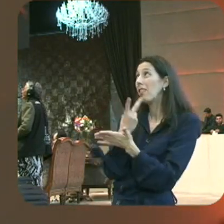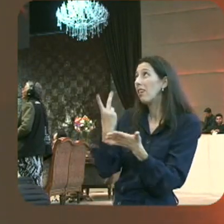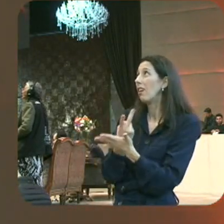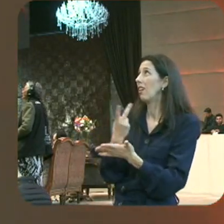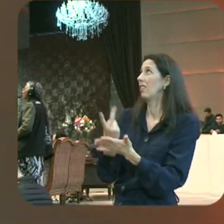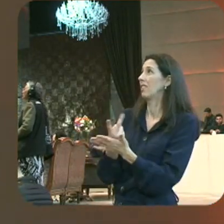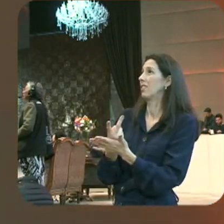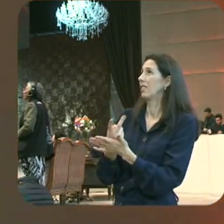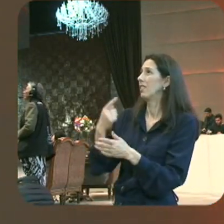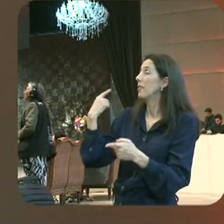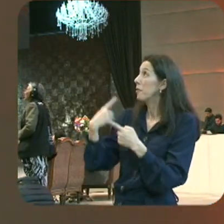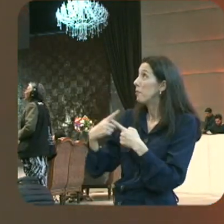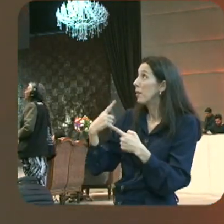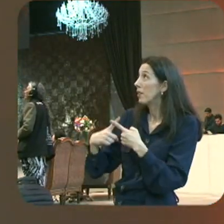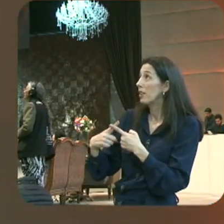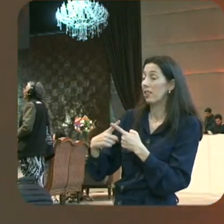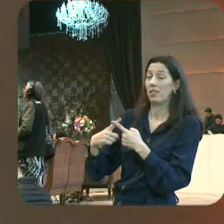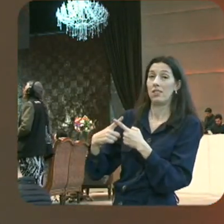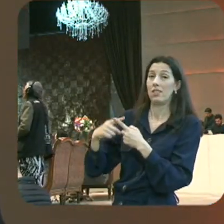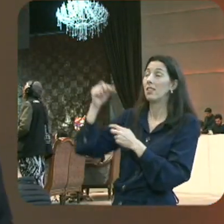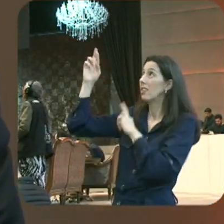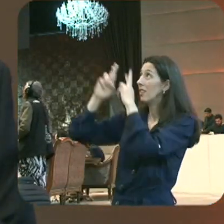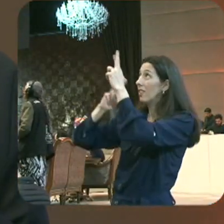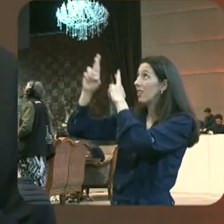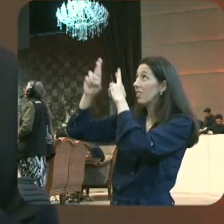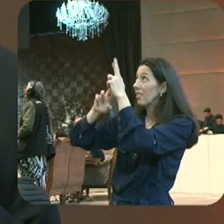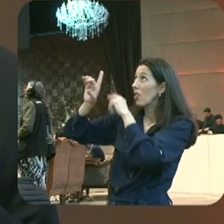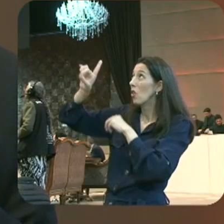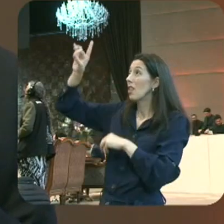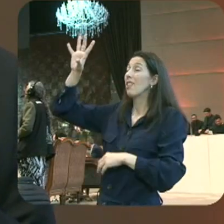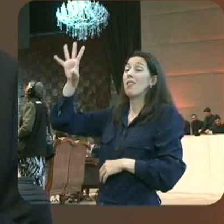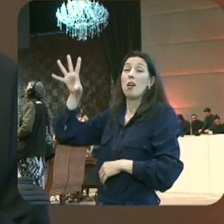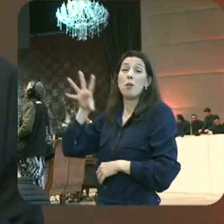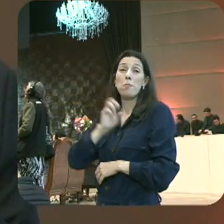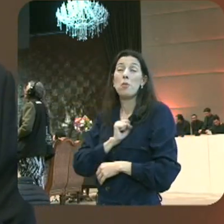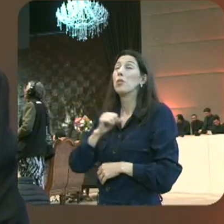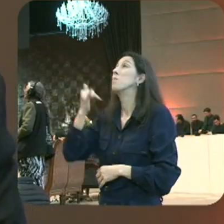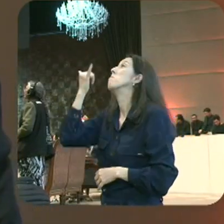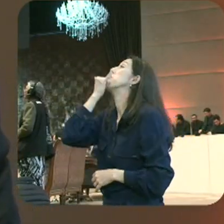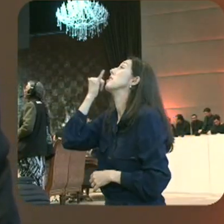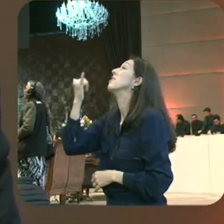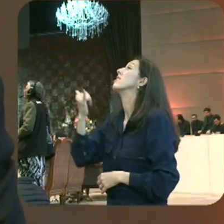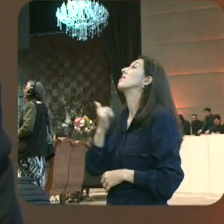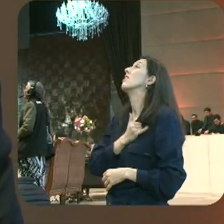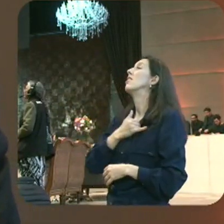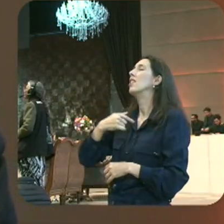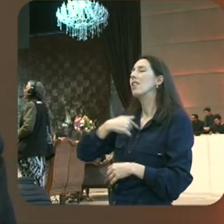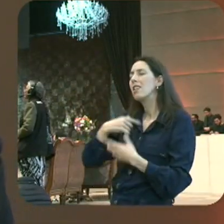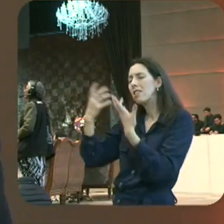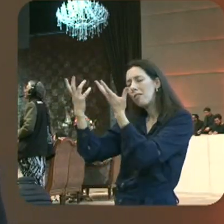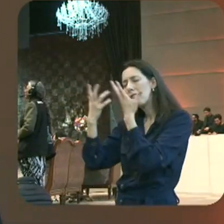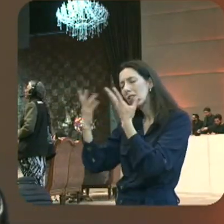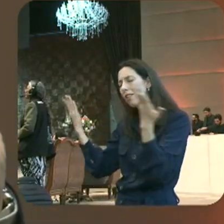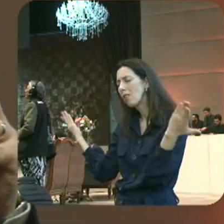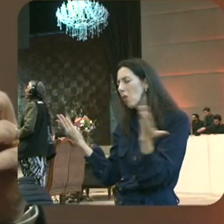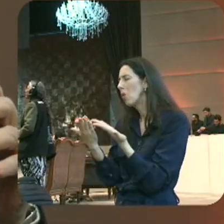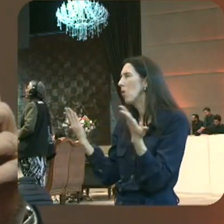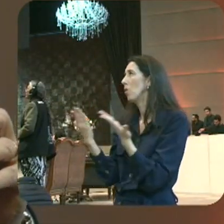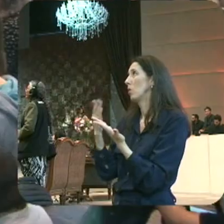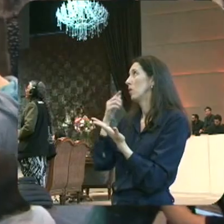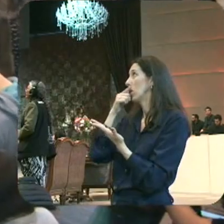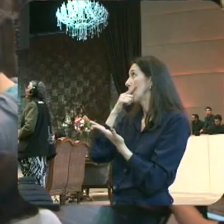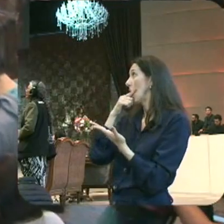Porque a relação nossa com Deus é de amor. E hoje eu quero, Senhor, não